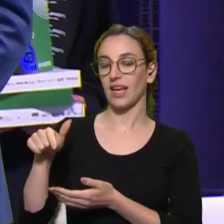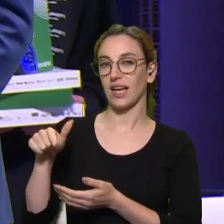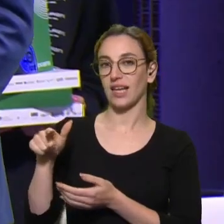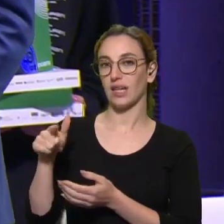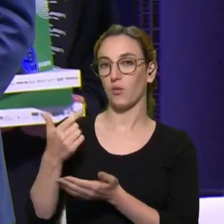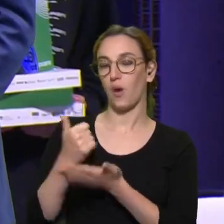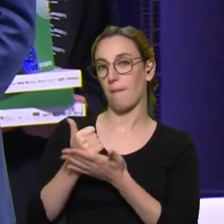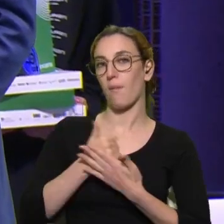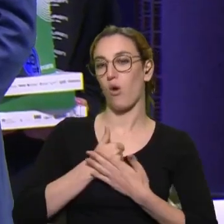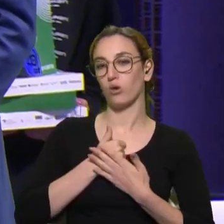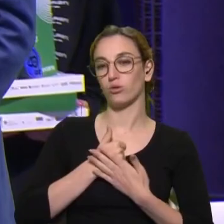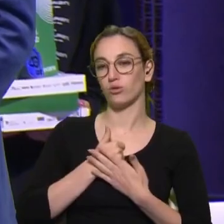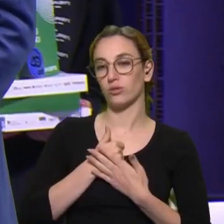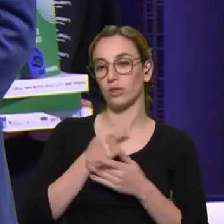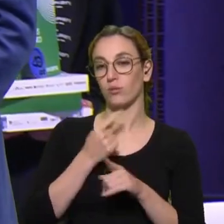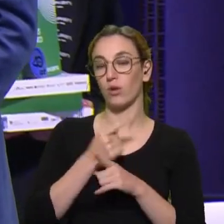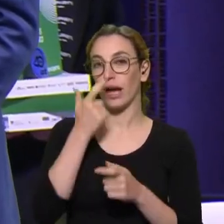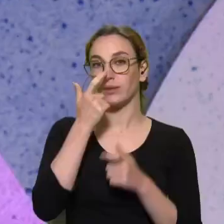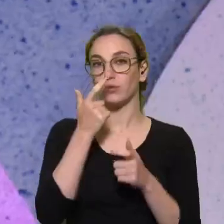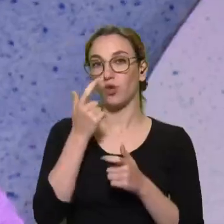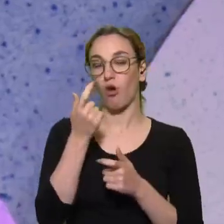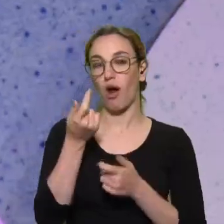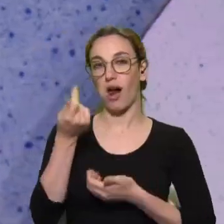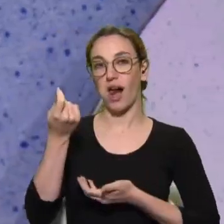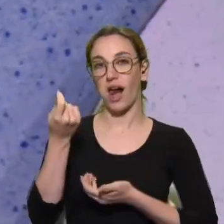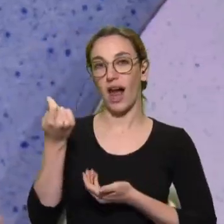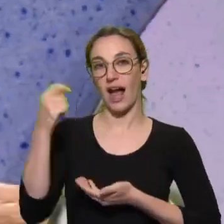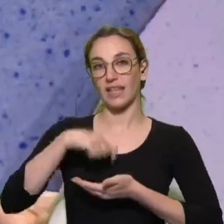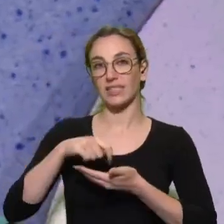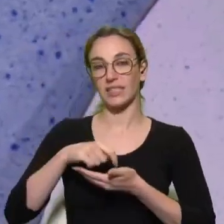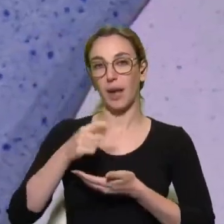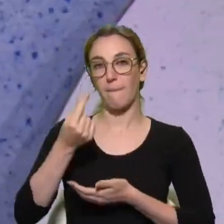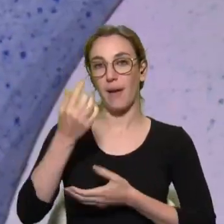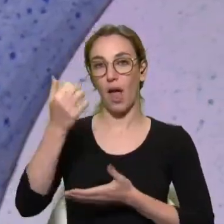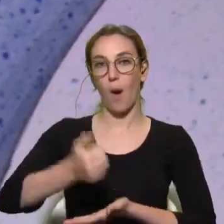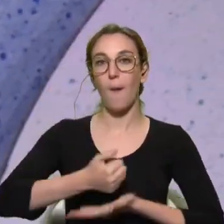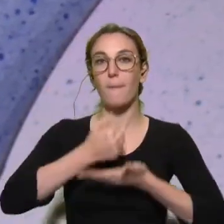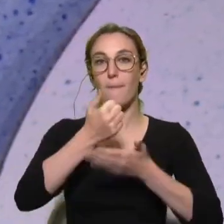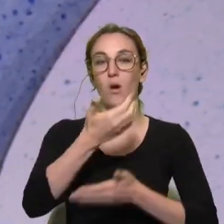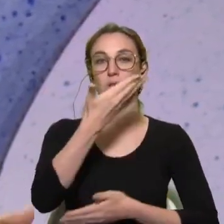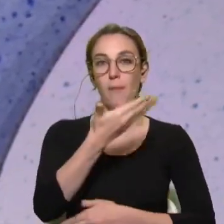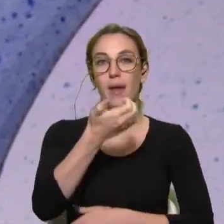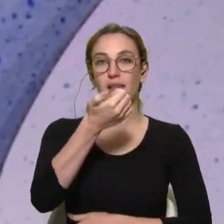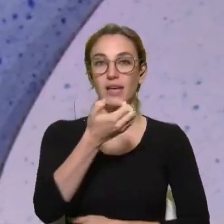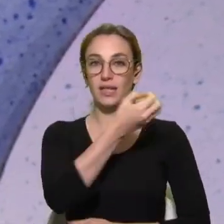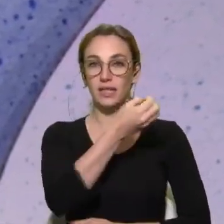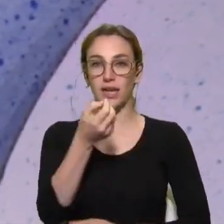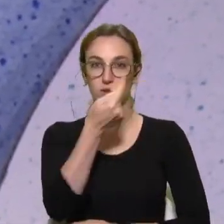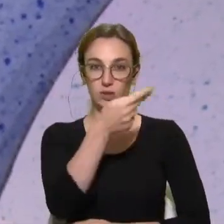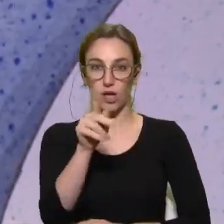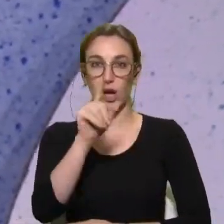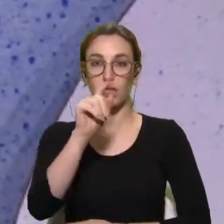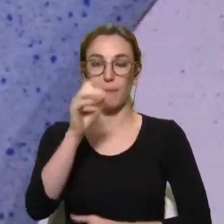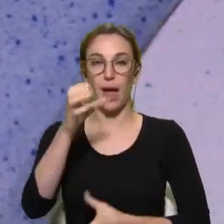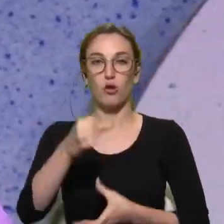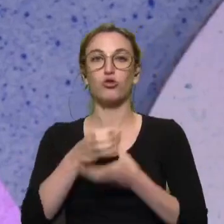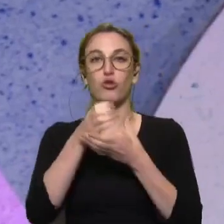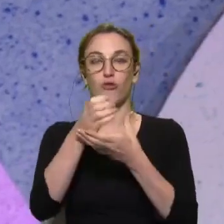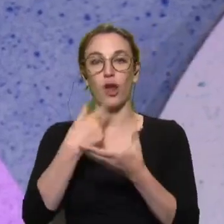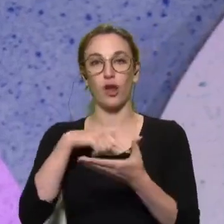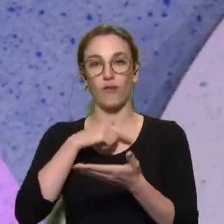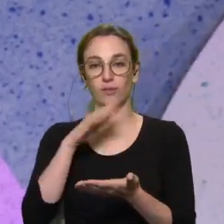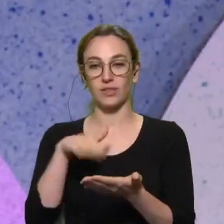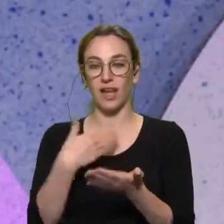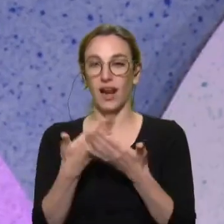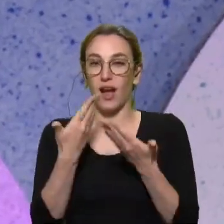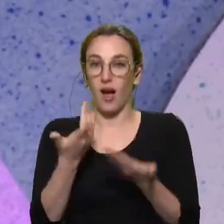vencedores recebem uma bolsa de 1.500 euros, e recebem um troféu, que é isso que nós agora também vamos lhes dar e vamos anunciar, porque eles também não sabem